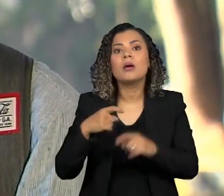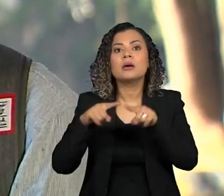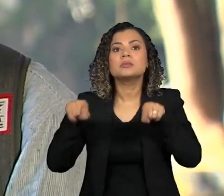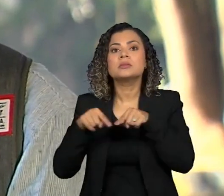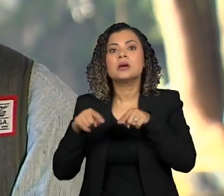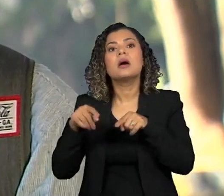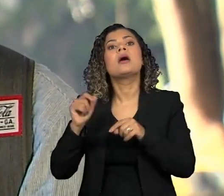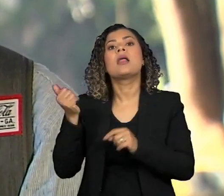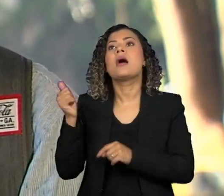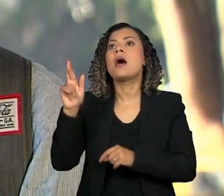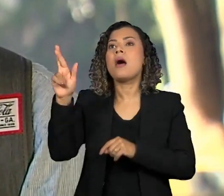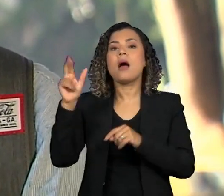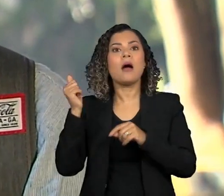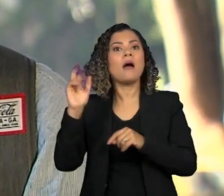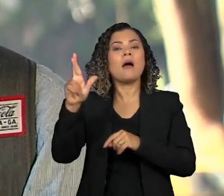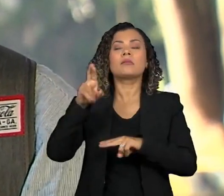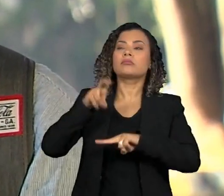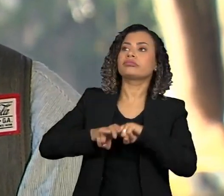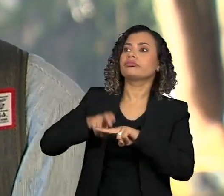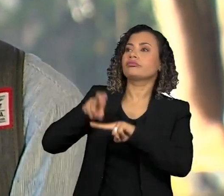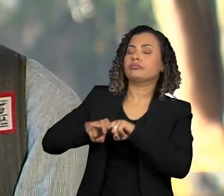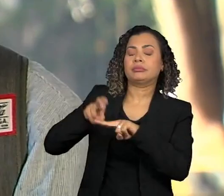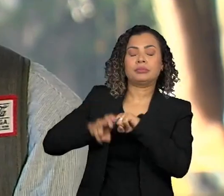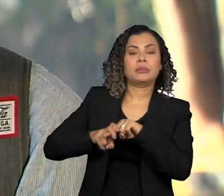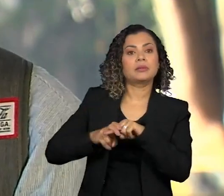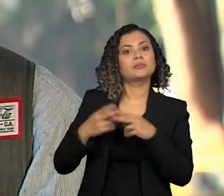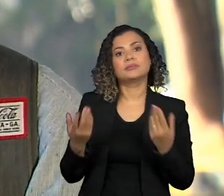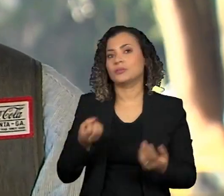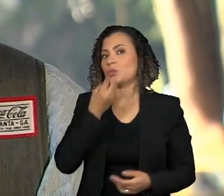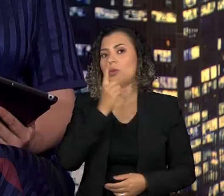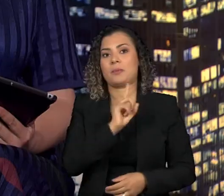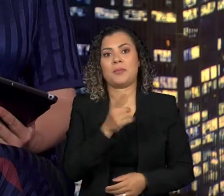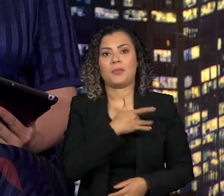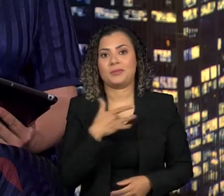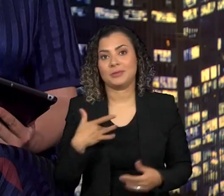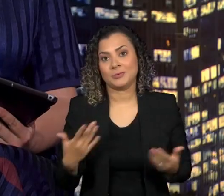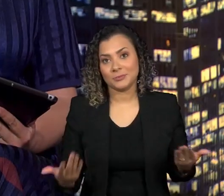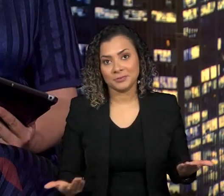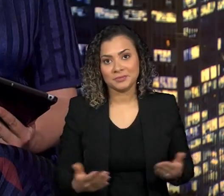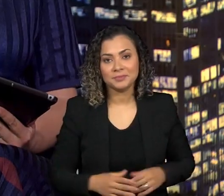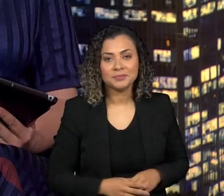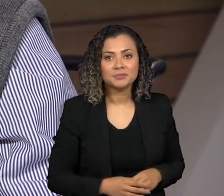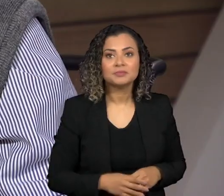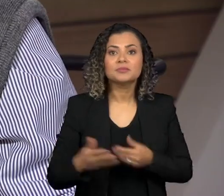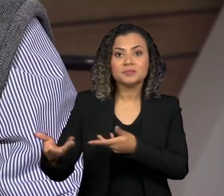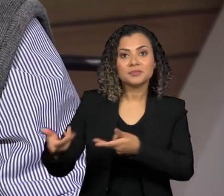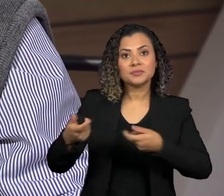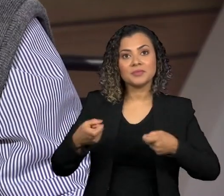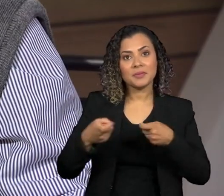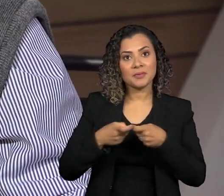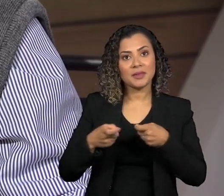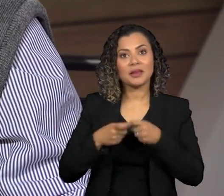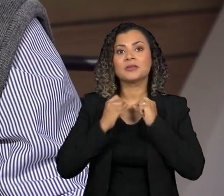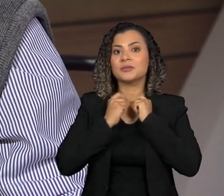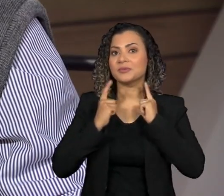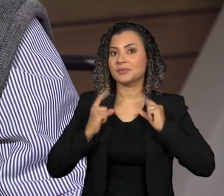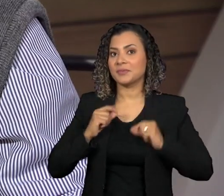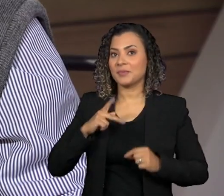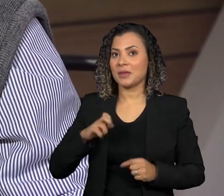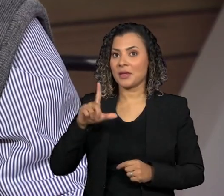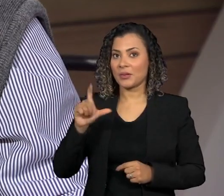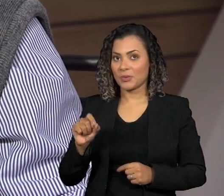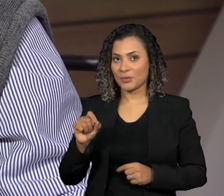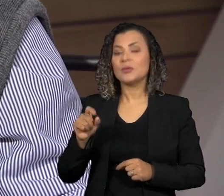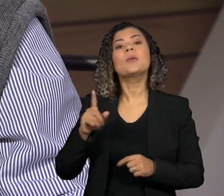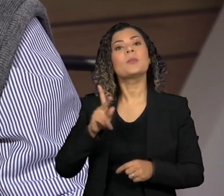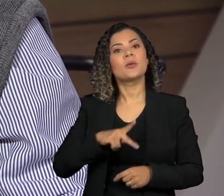vezes, no ar-condicionado, e isso não faz muito bem, né? Recebemos o médico patologista Paulo Saldiva, professor